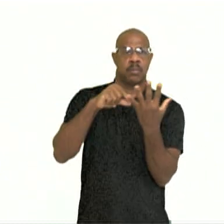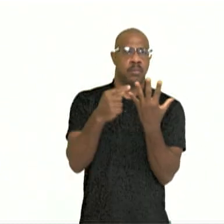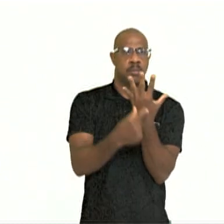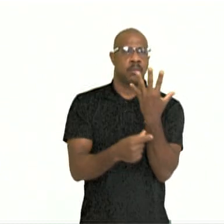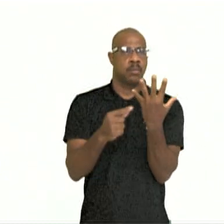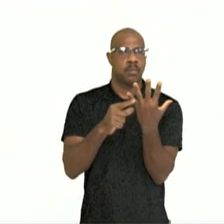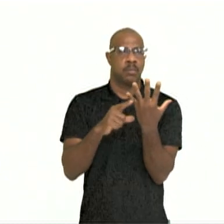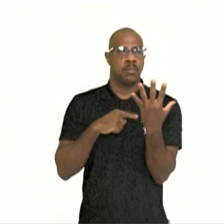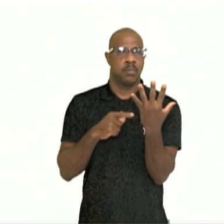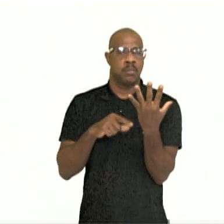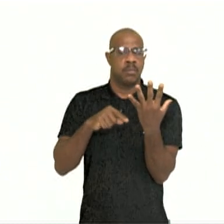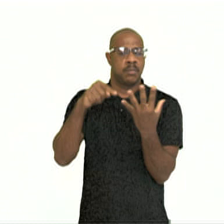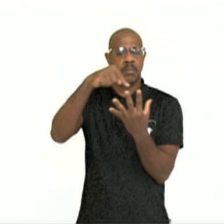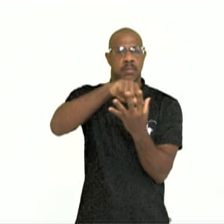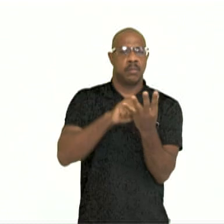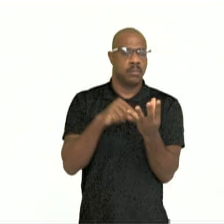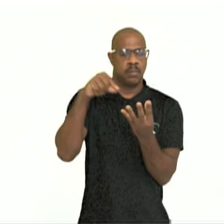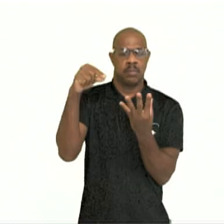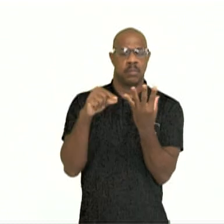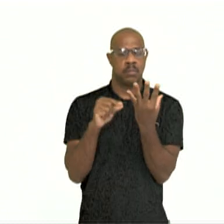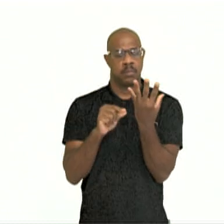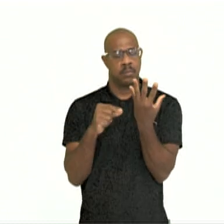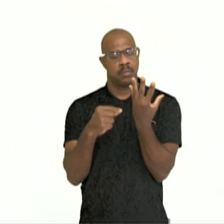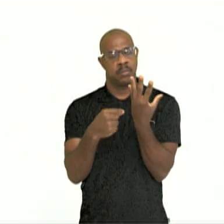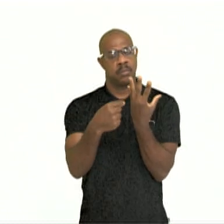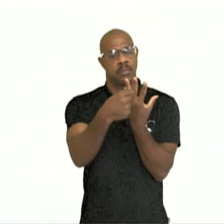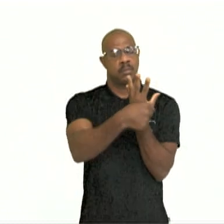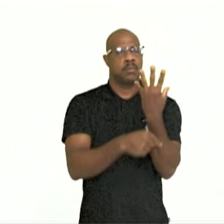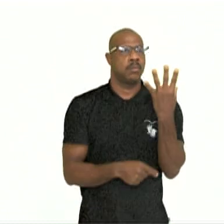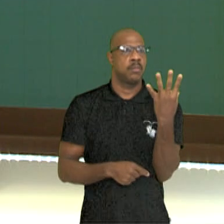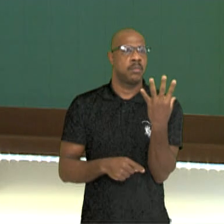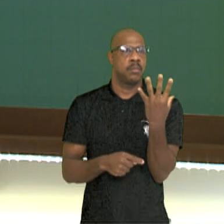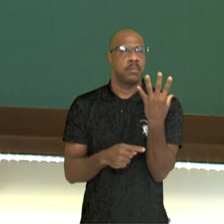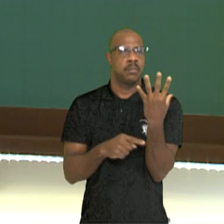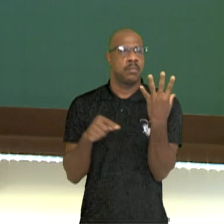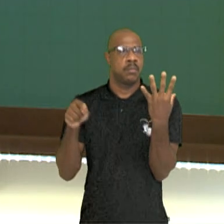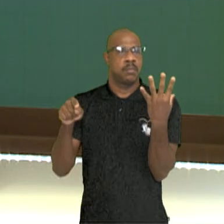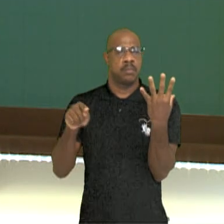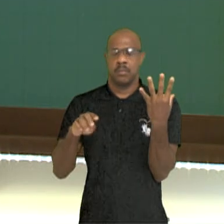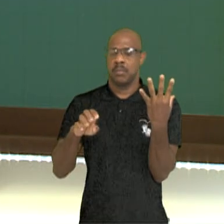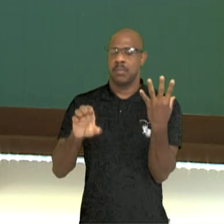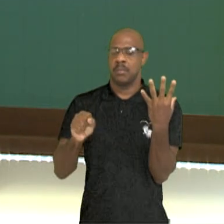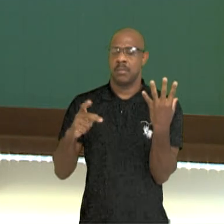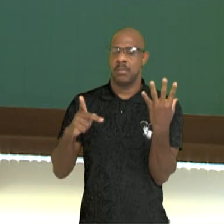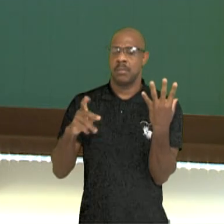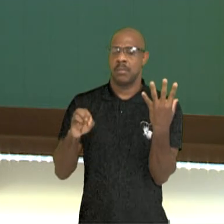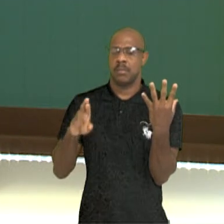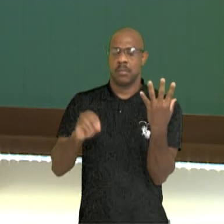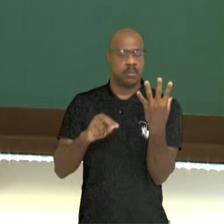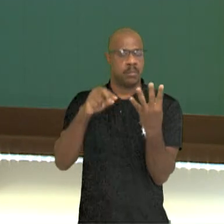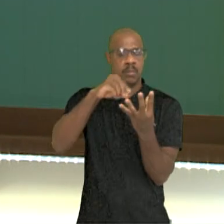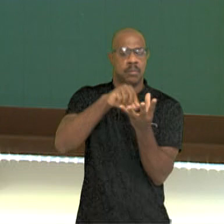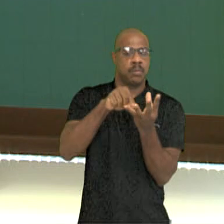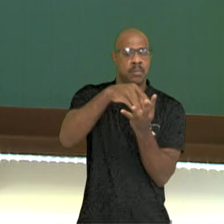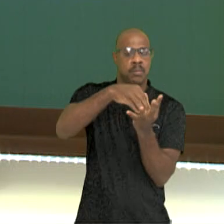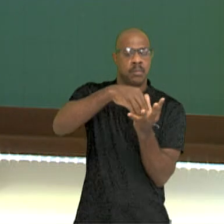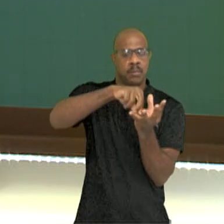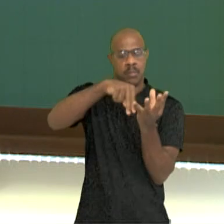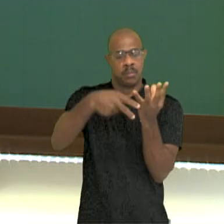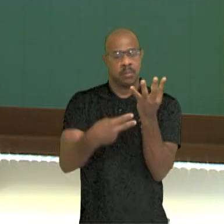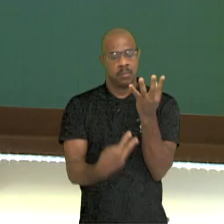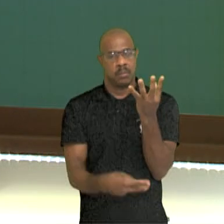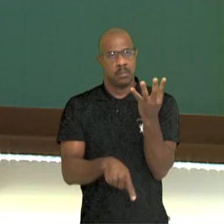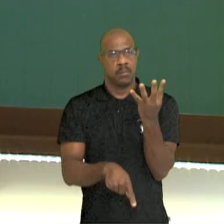folhas, os esporângios, que nós observamos na imagem anterior. Esses esporos, eles acabam caindo no solo e formando